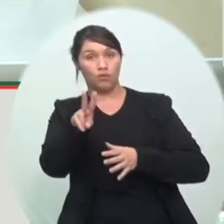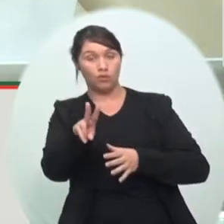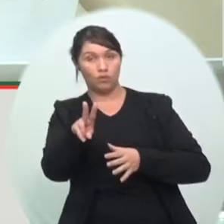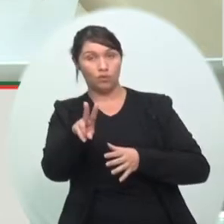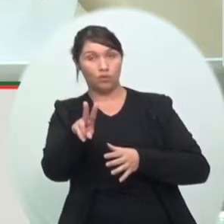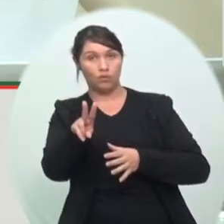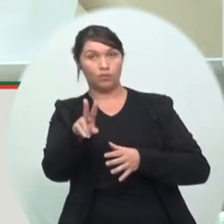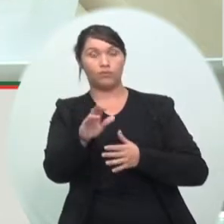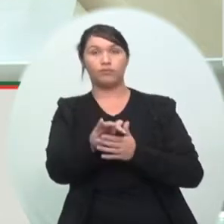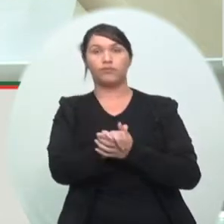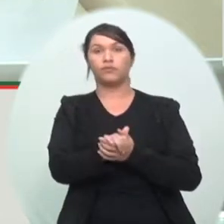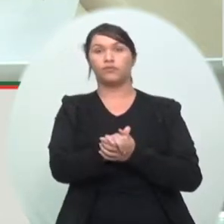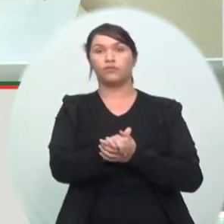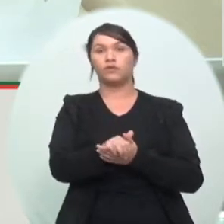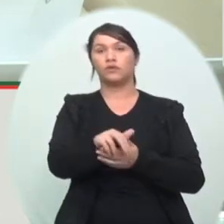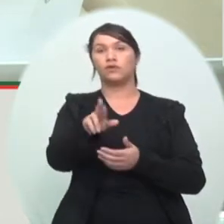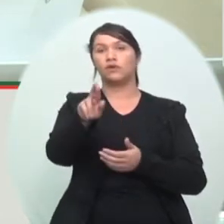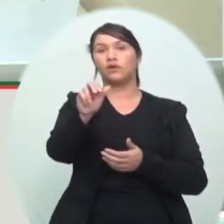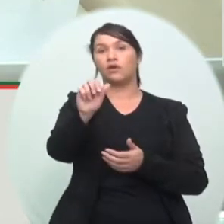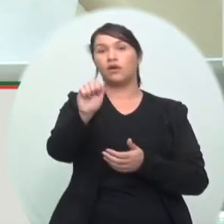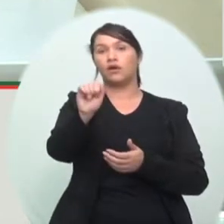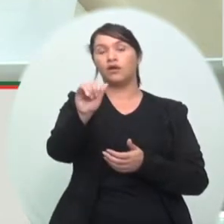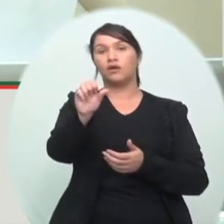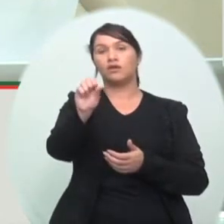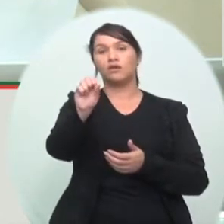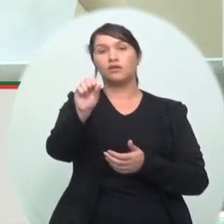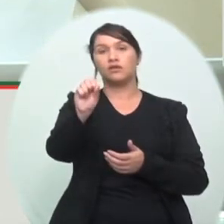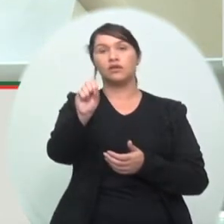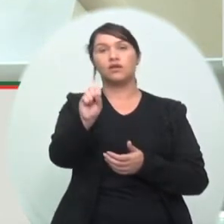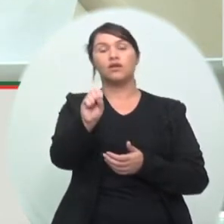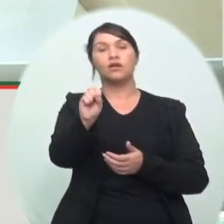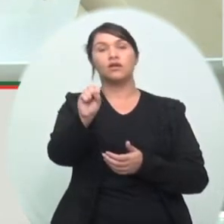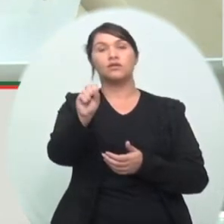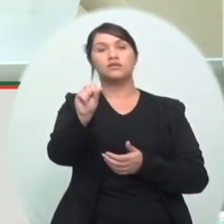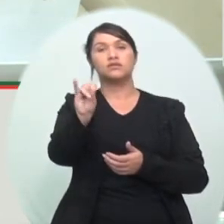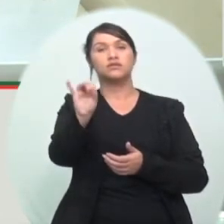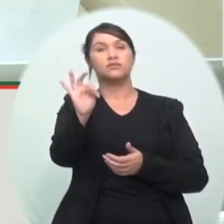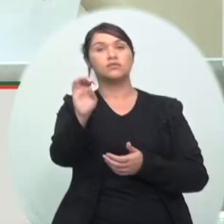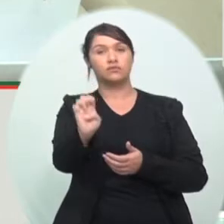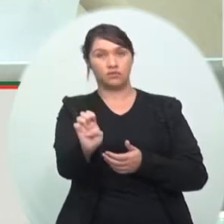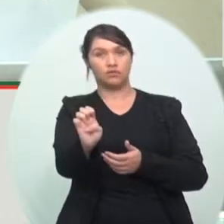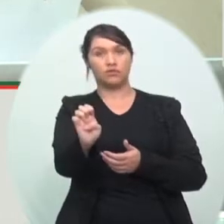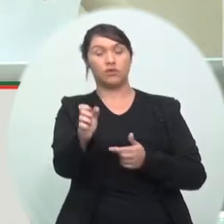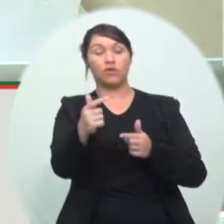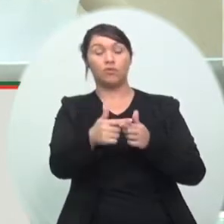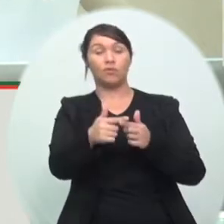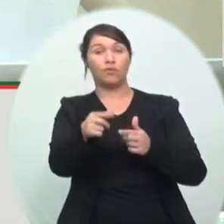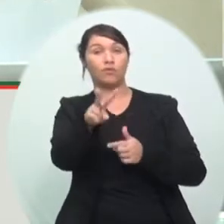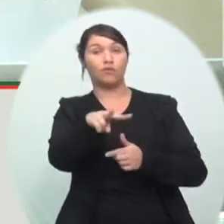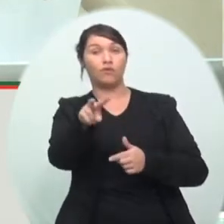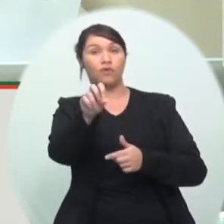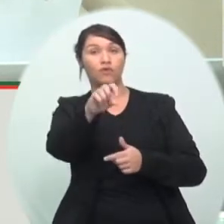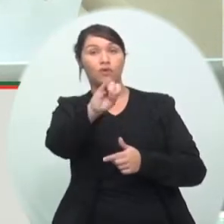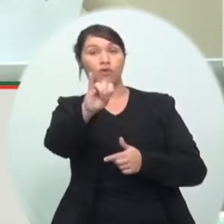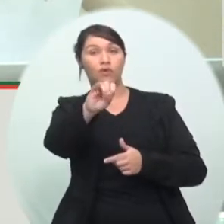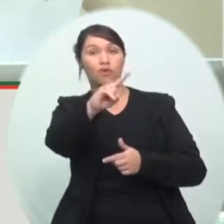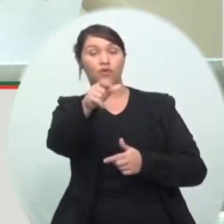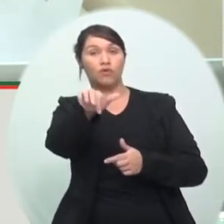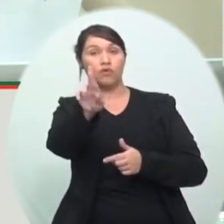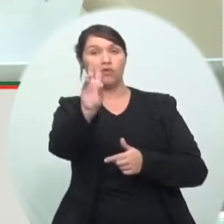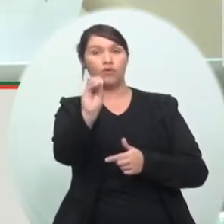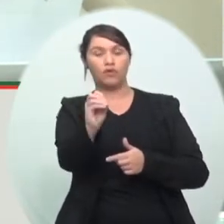Casagrande, a Insight, incubadora de negócios e inovação, representada pelos senhores Valmor Rabelo,